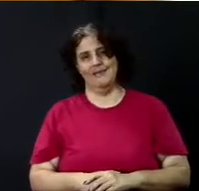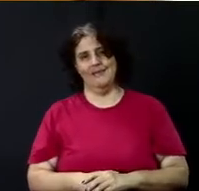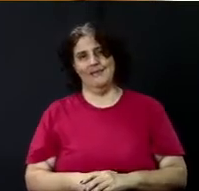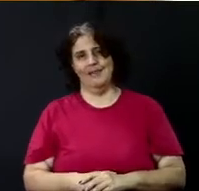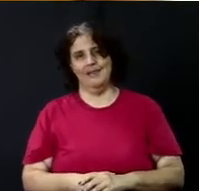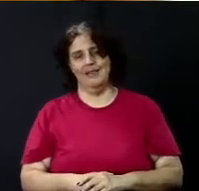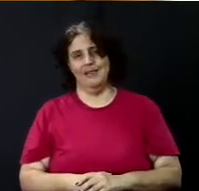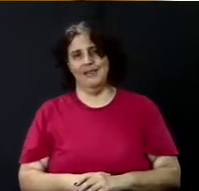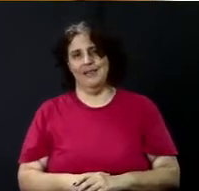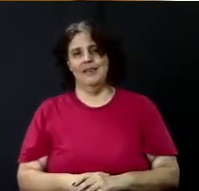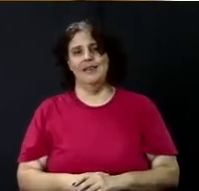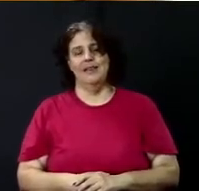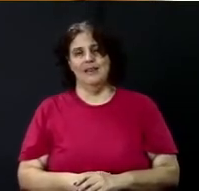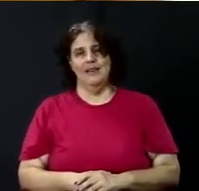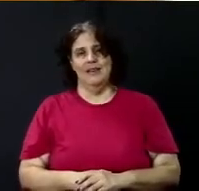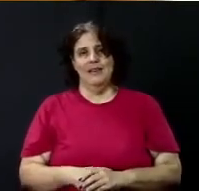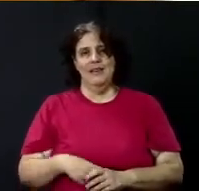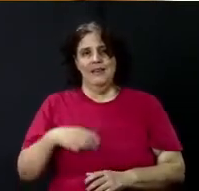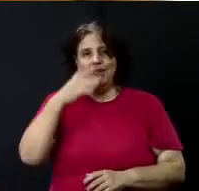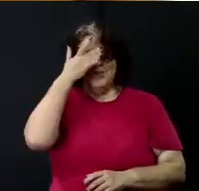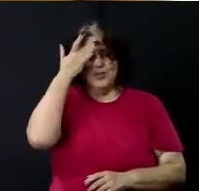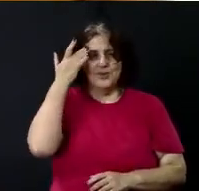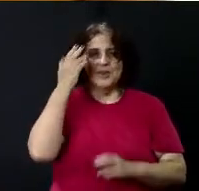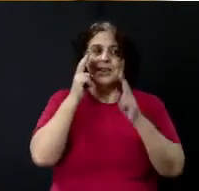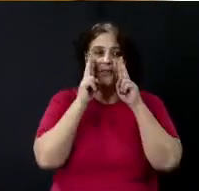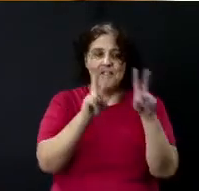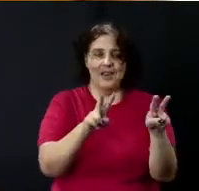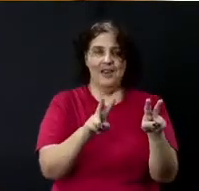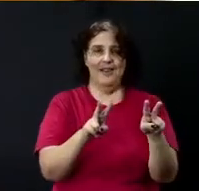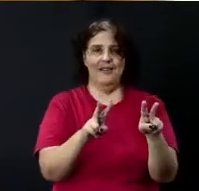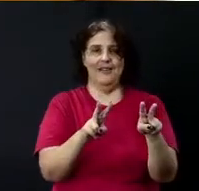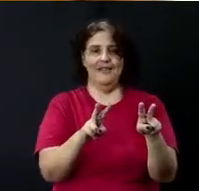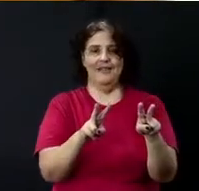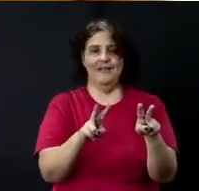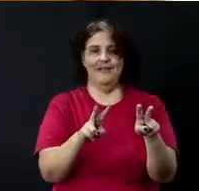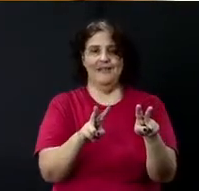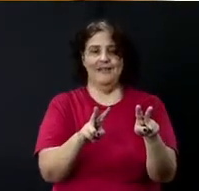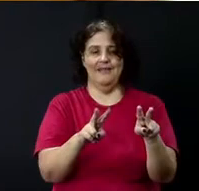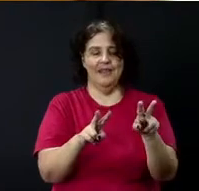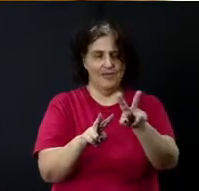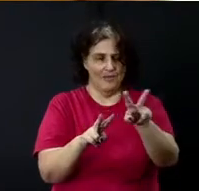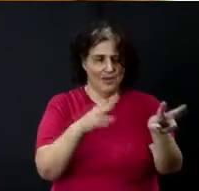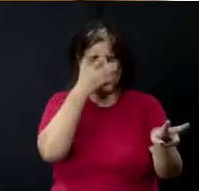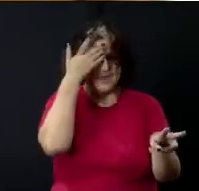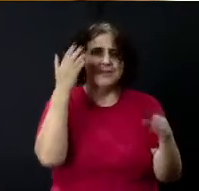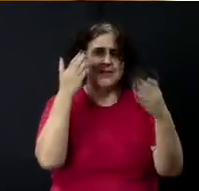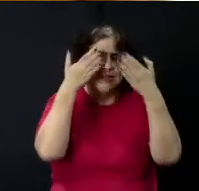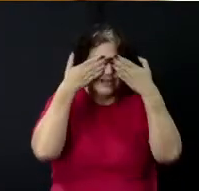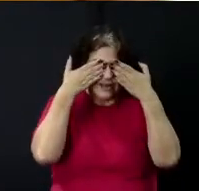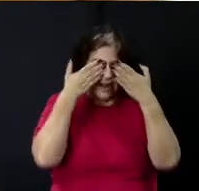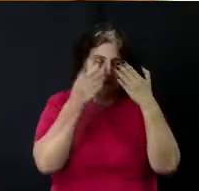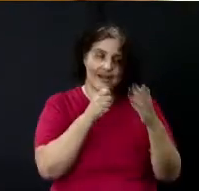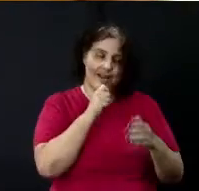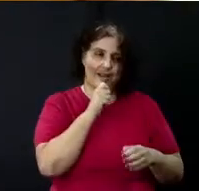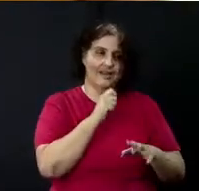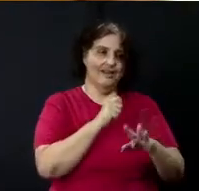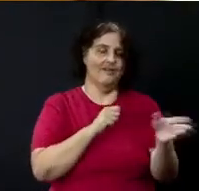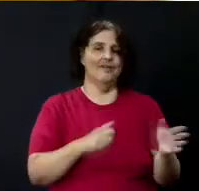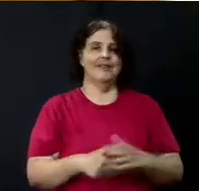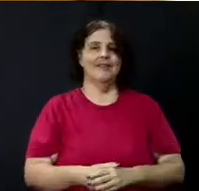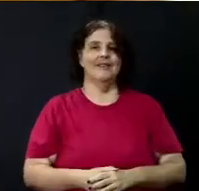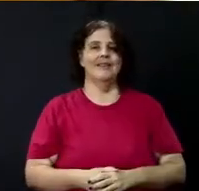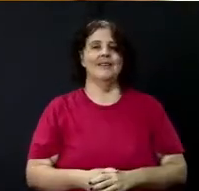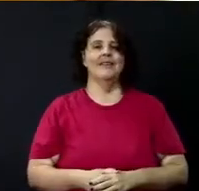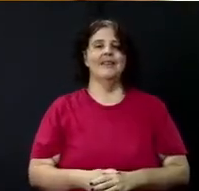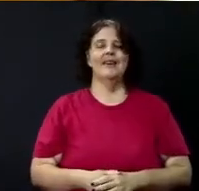quem vê, pode sim ver quem não vê. Eu sei que parece um trava-língua, né? Mas é só para